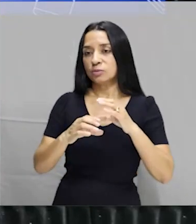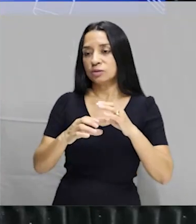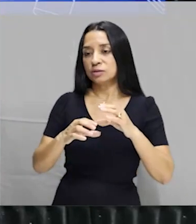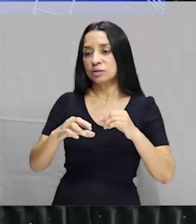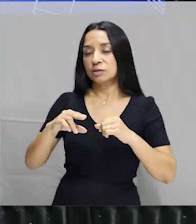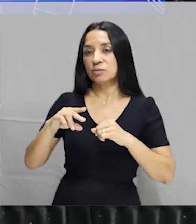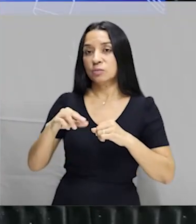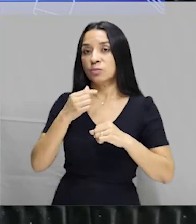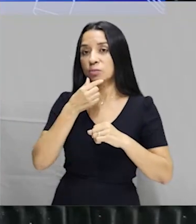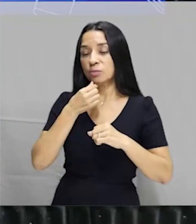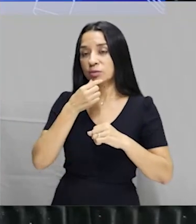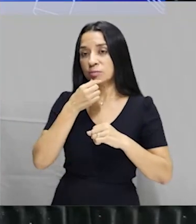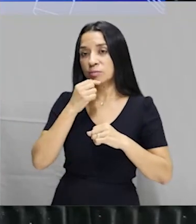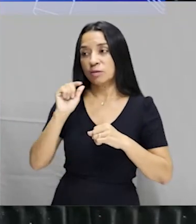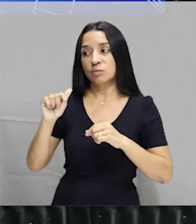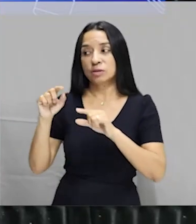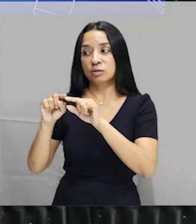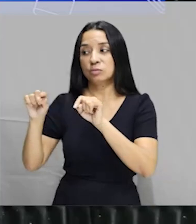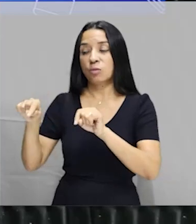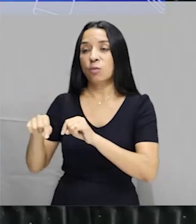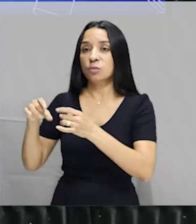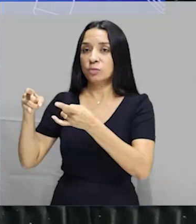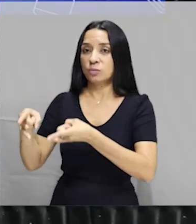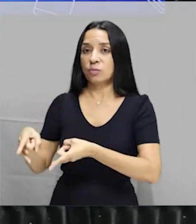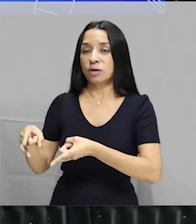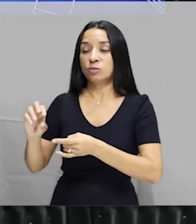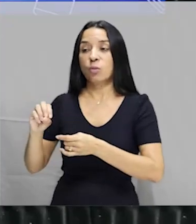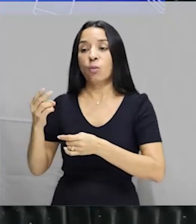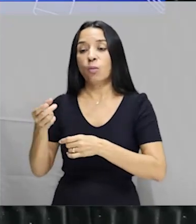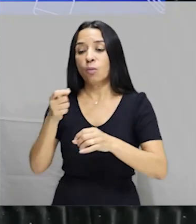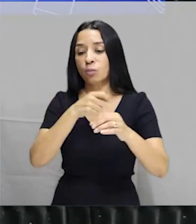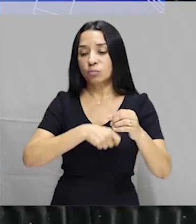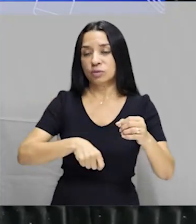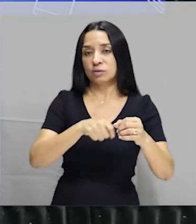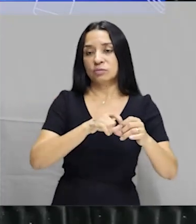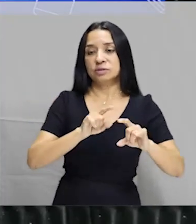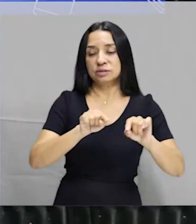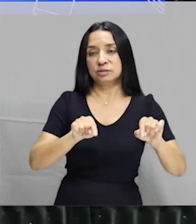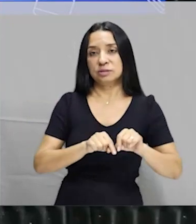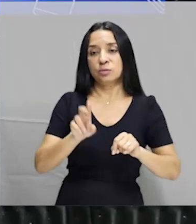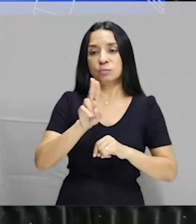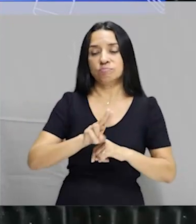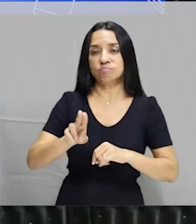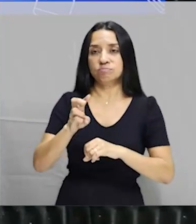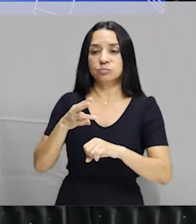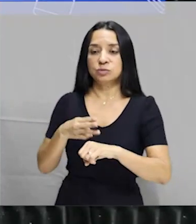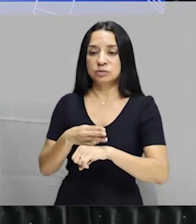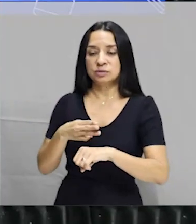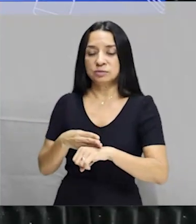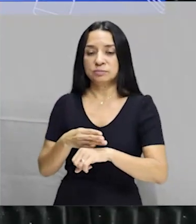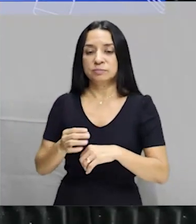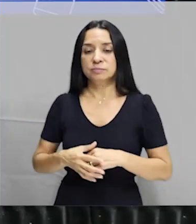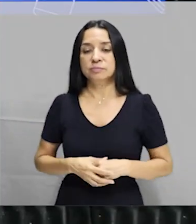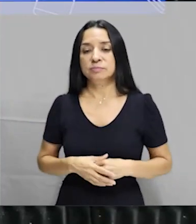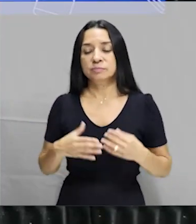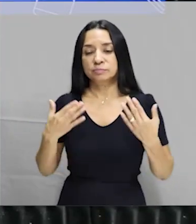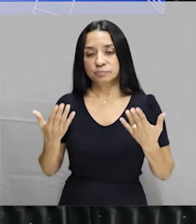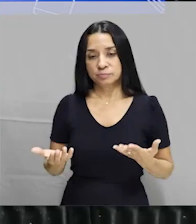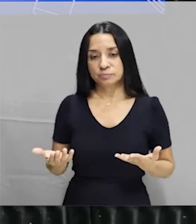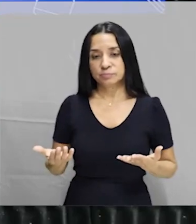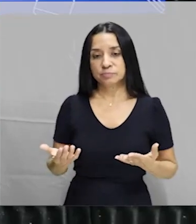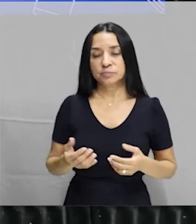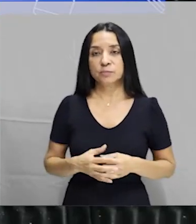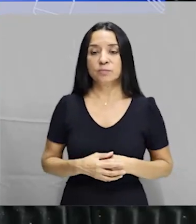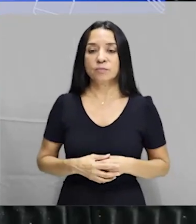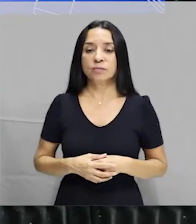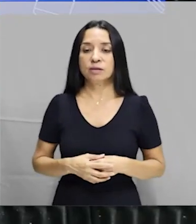irmão que está no quarto ao lado ou que está na cozinha através do WhatsApp, tá? Então, gente,